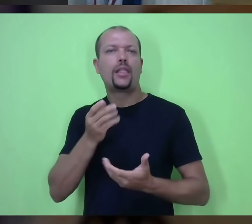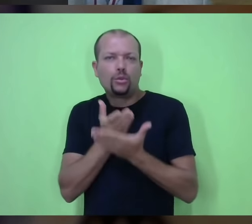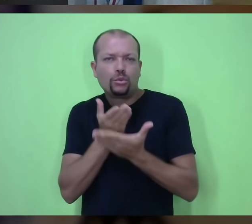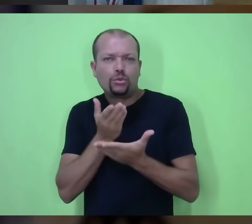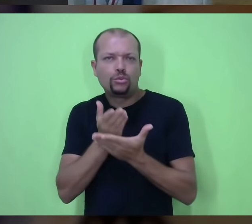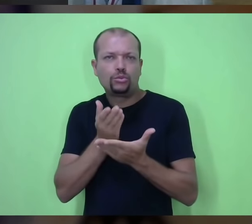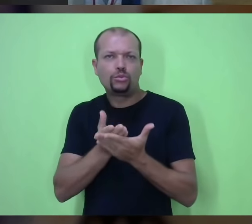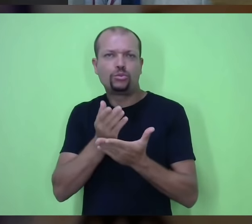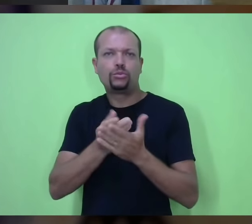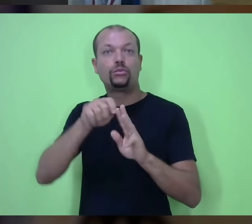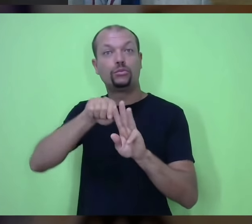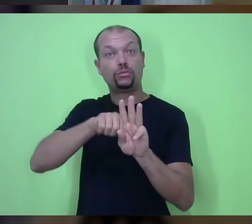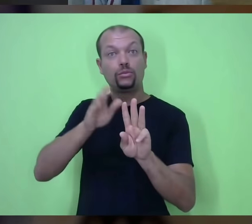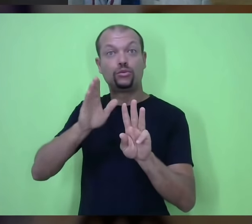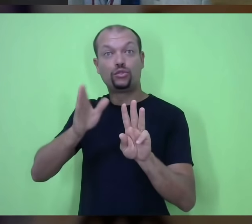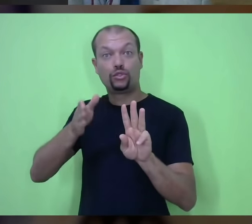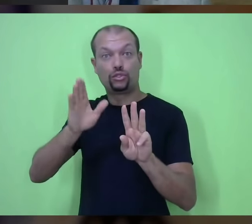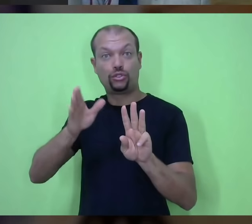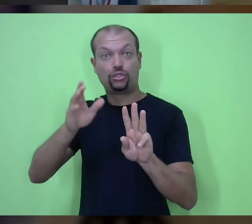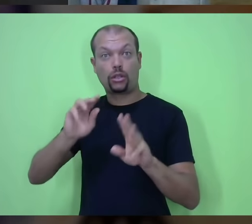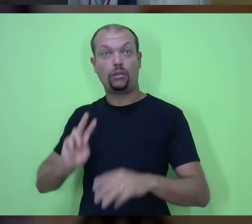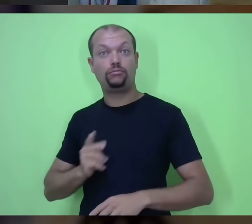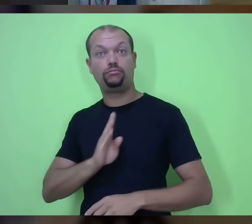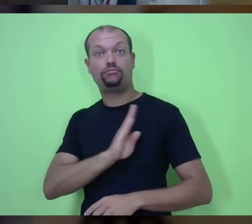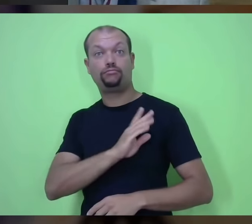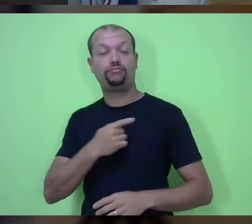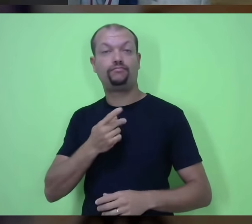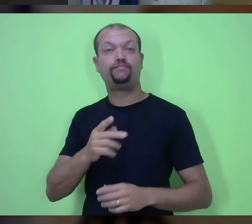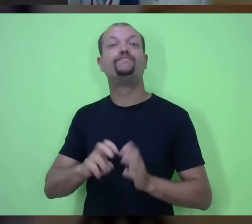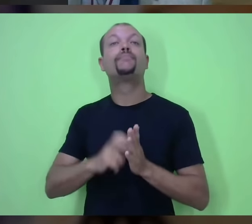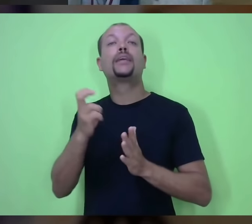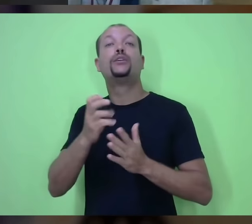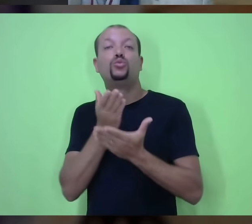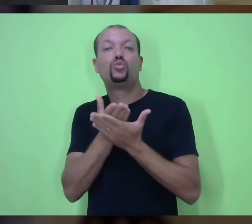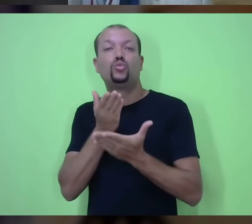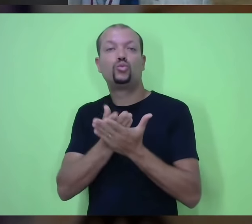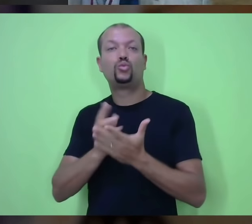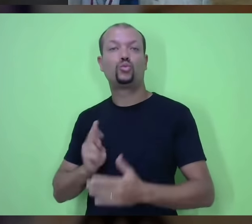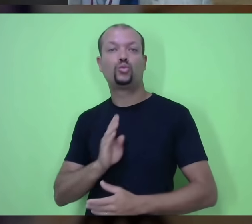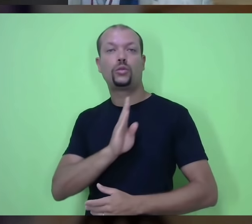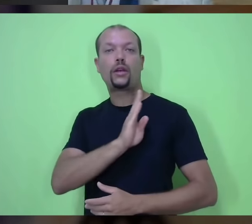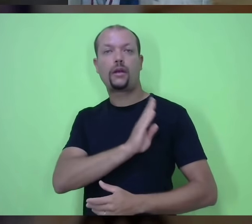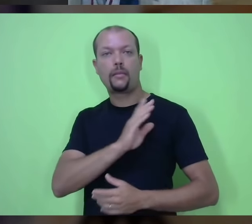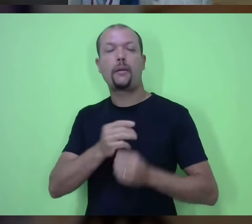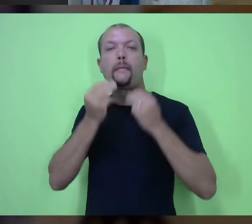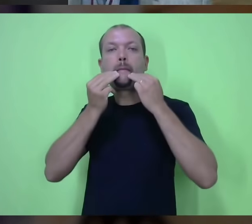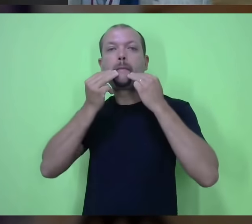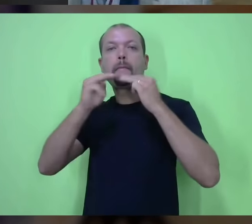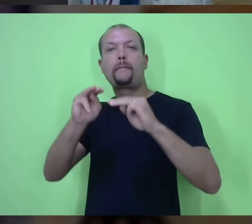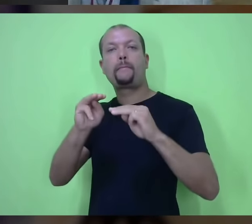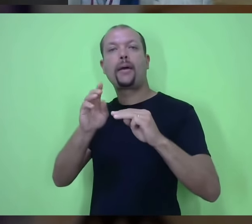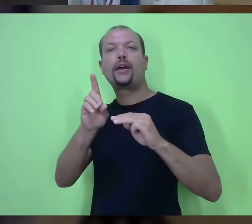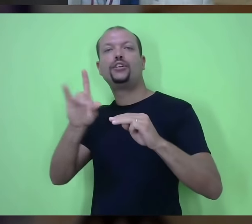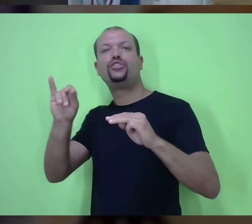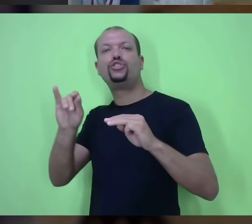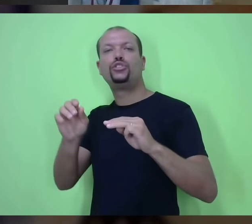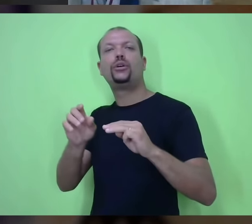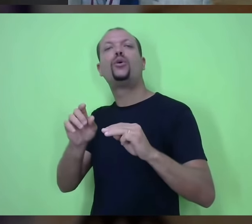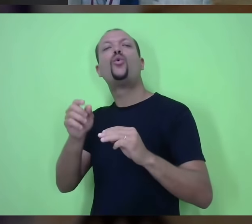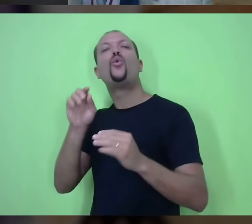este trimestre o livro de Hebreus, e o tema do nosso guia de estudos é Hebreus, Mensagem para os